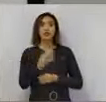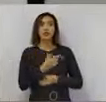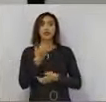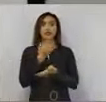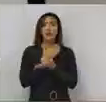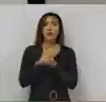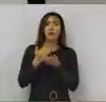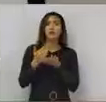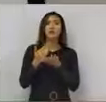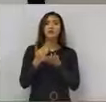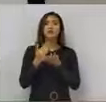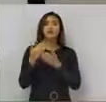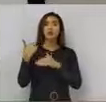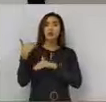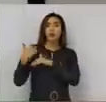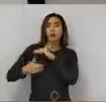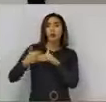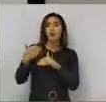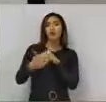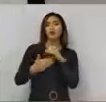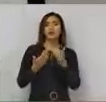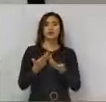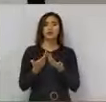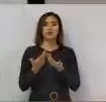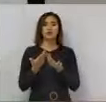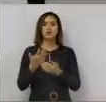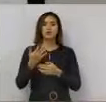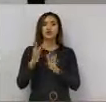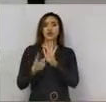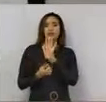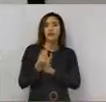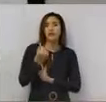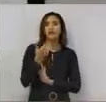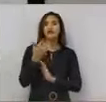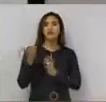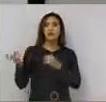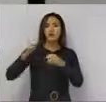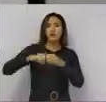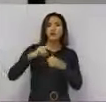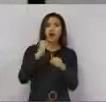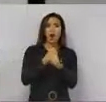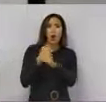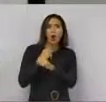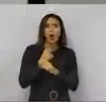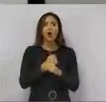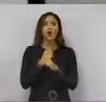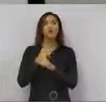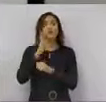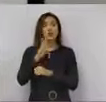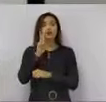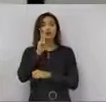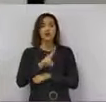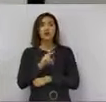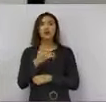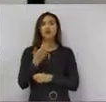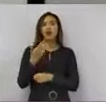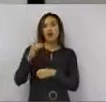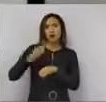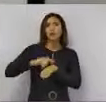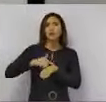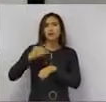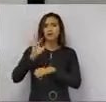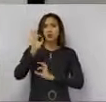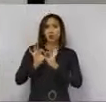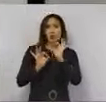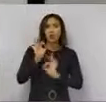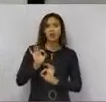iniciando um processo de financiamento para a retomada de obras que já estão previstas há algum tempo na carteira